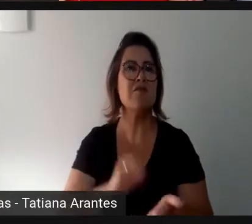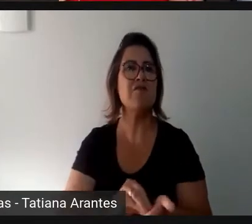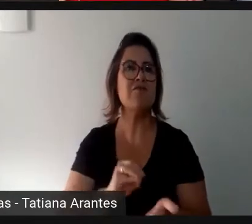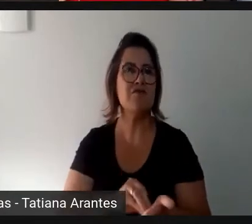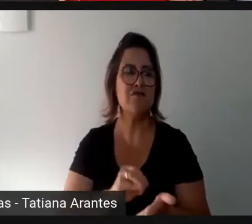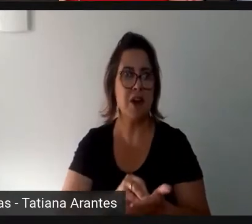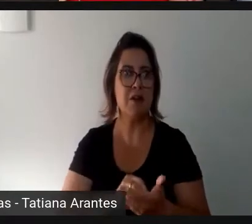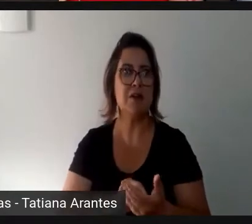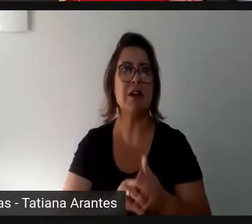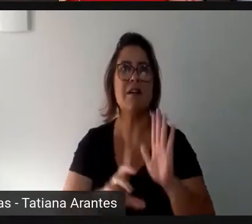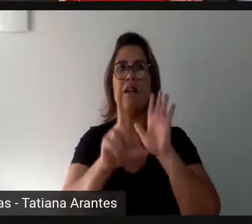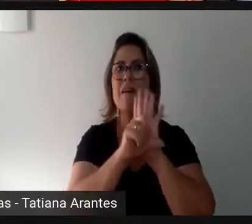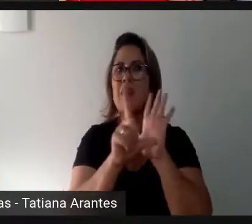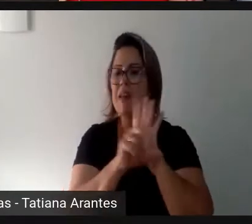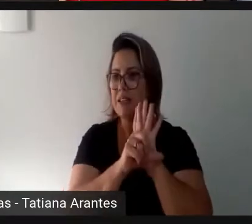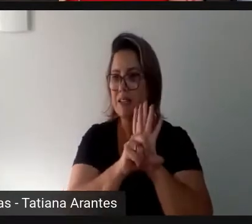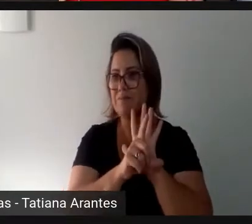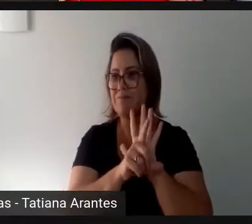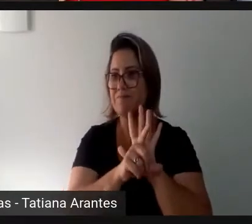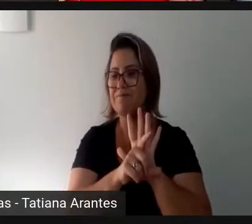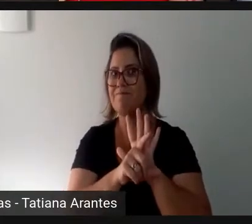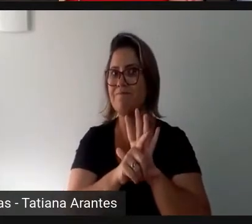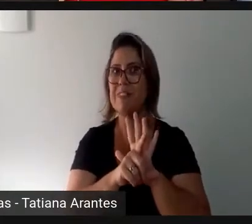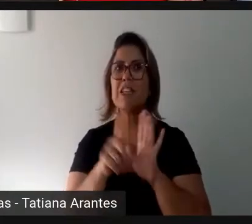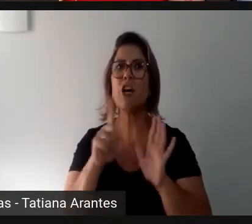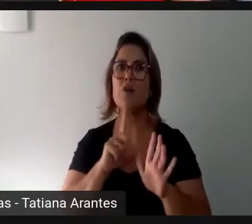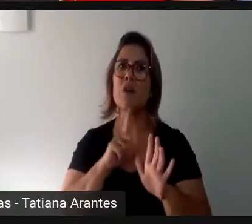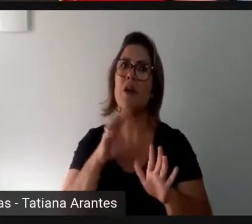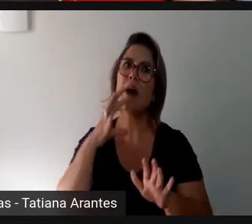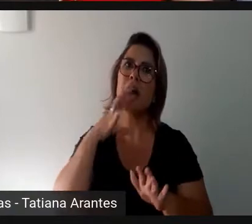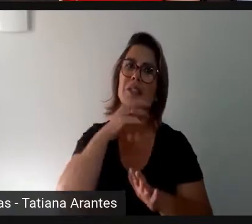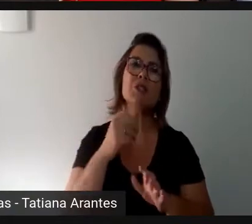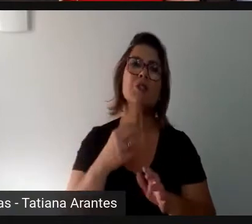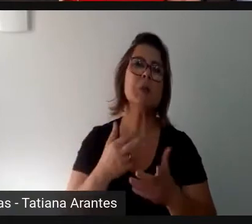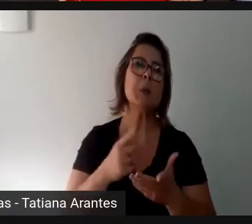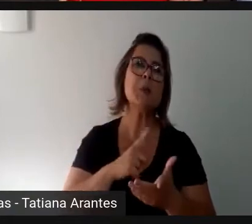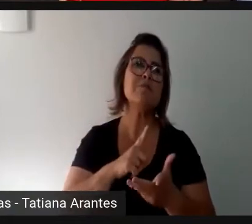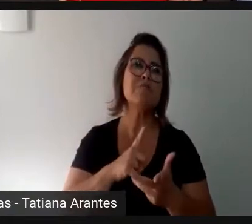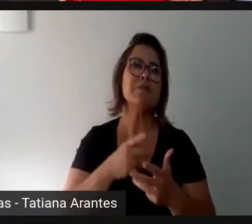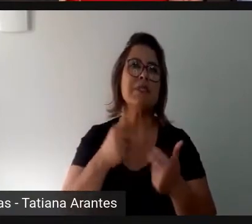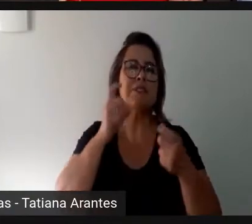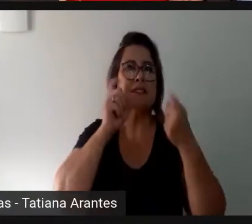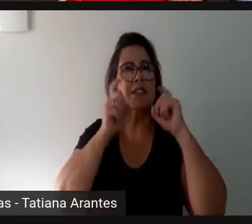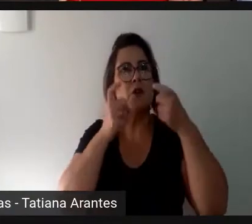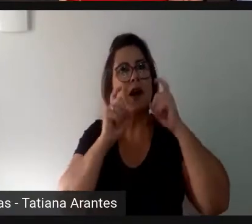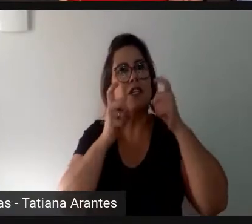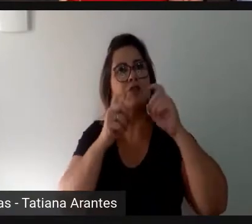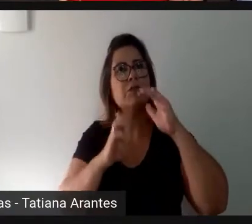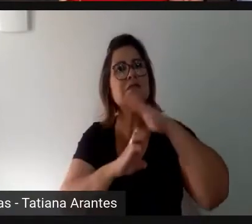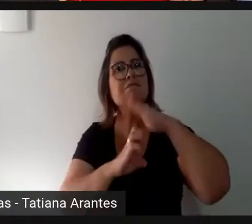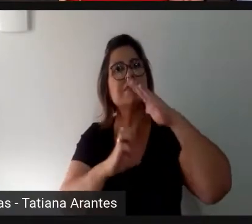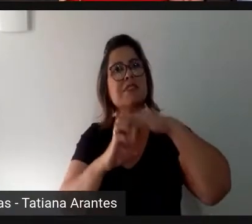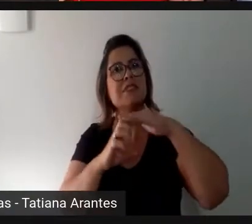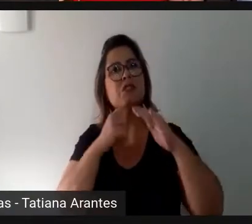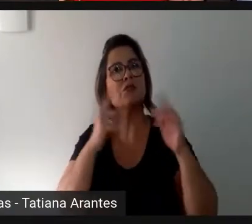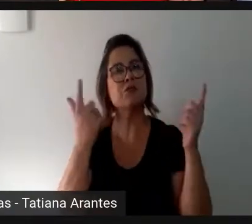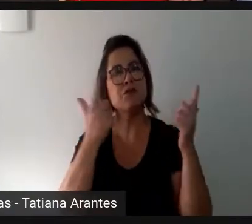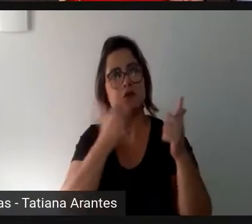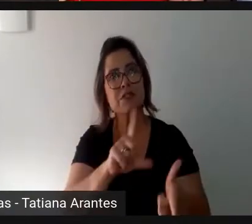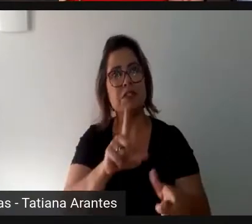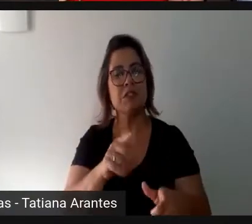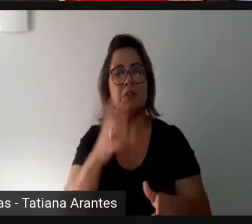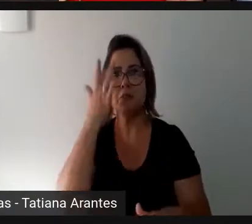lei, eu acho que nada impede que órgãos, do ponto de vista administrativo, regulamentem isso. Não vejo nenhum